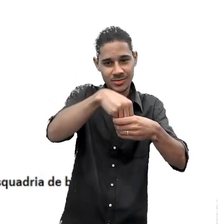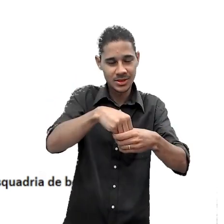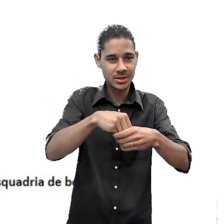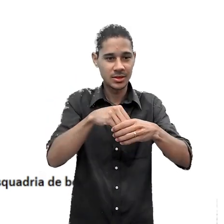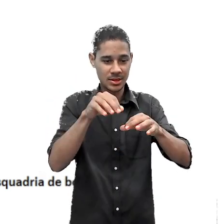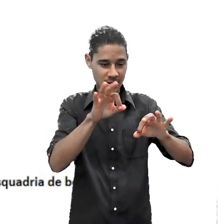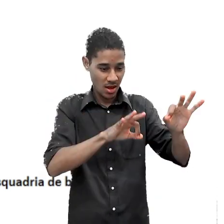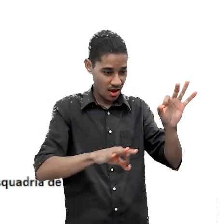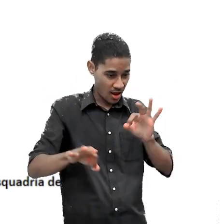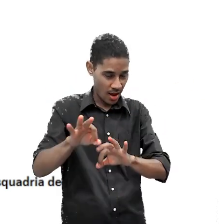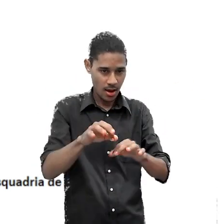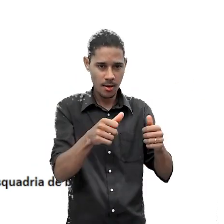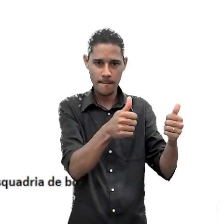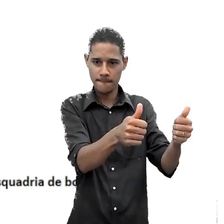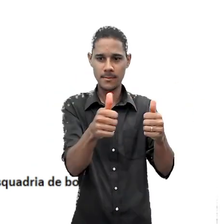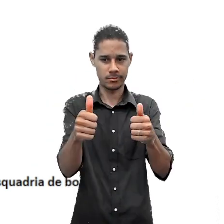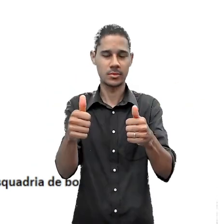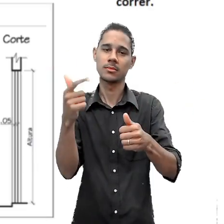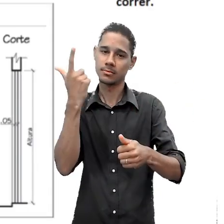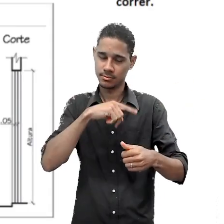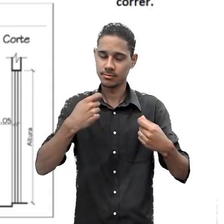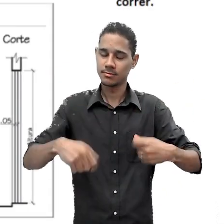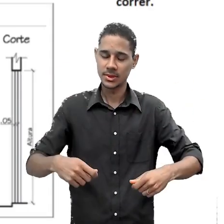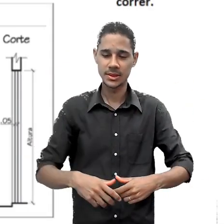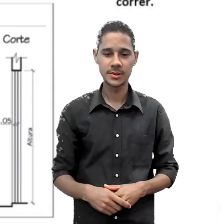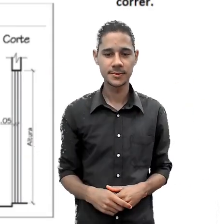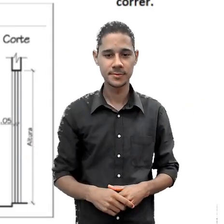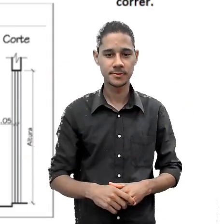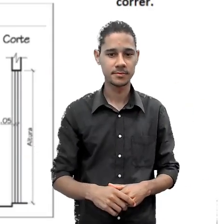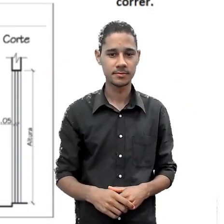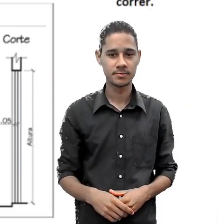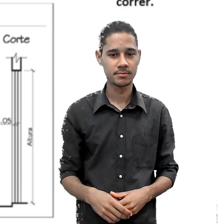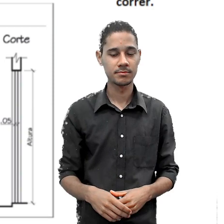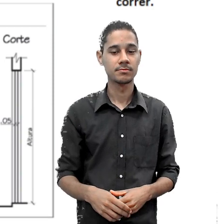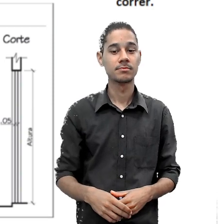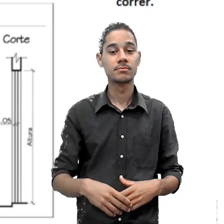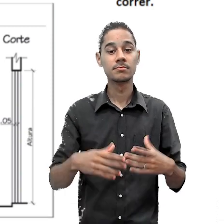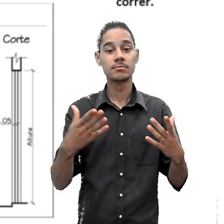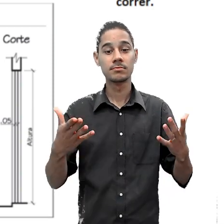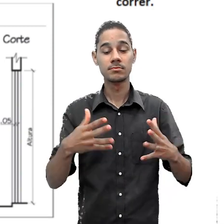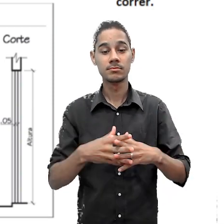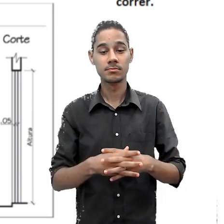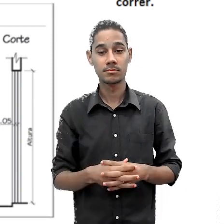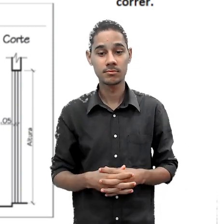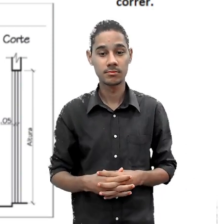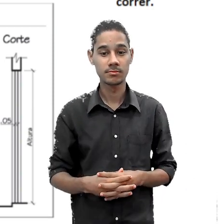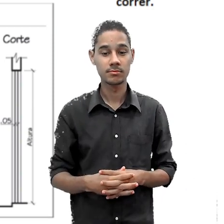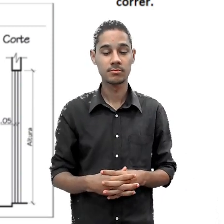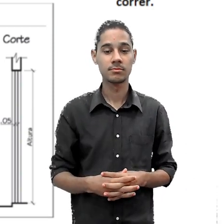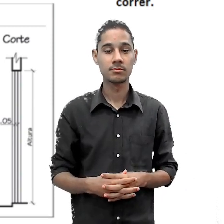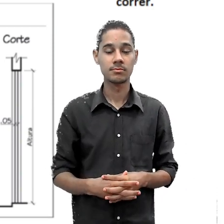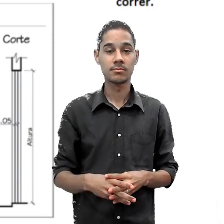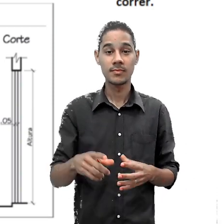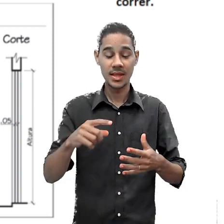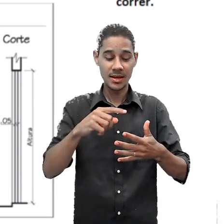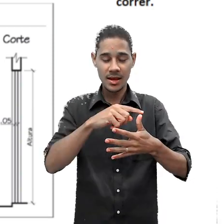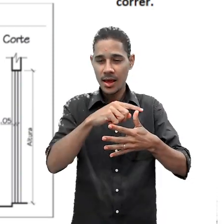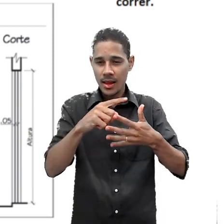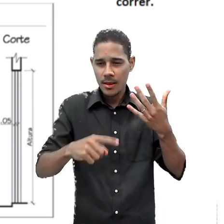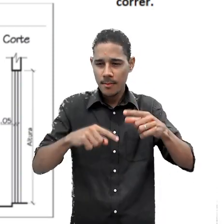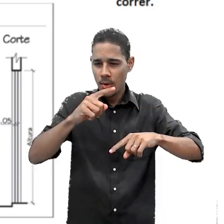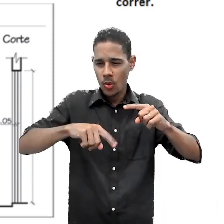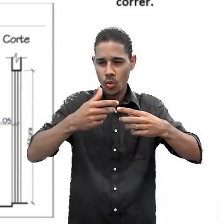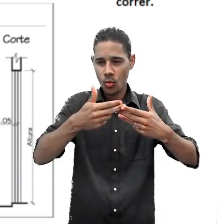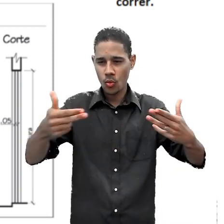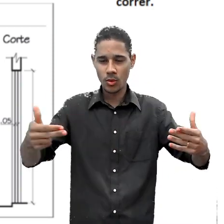tudo funcione a contento, né? Então, o que é que acontece? A gente precisa ter conhecimento dos elementos